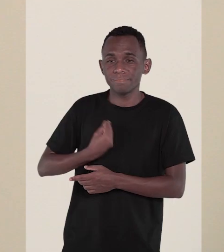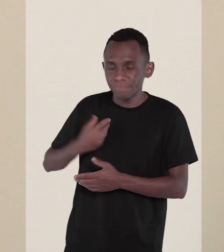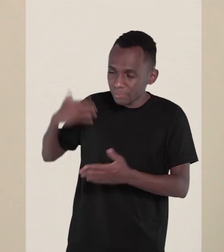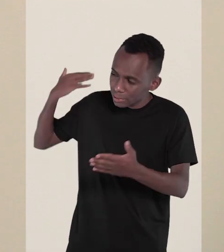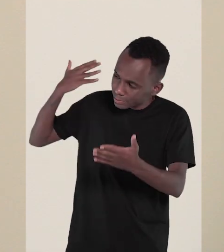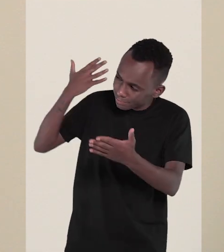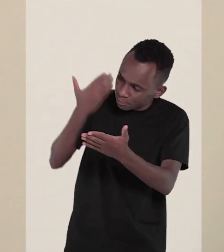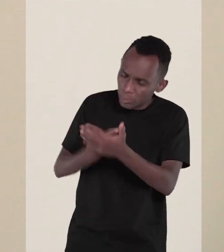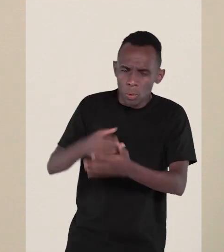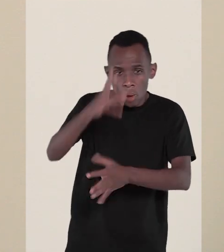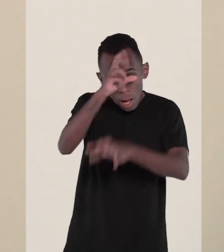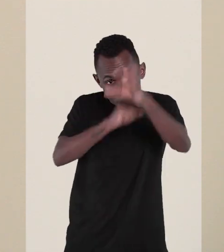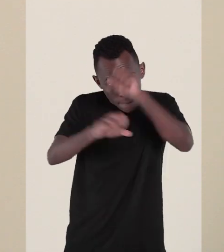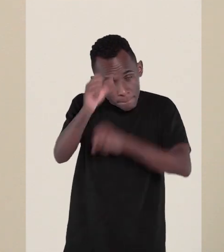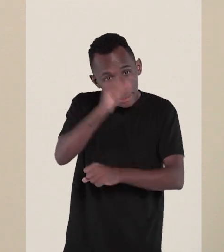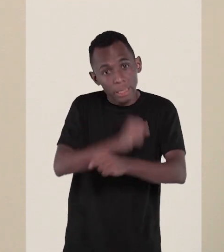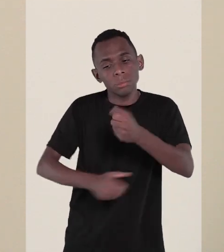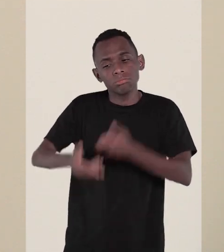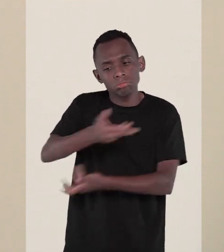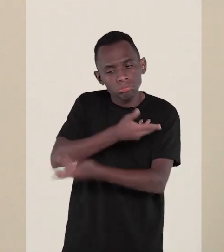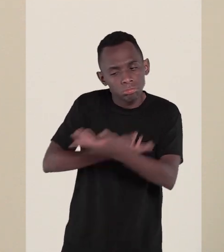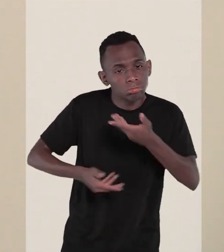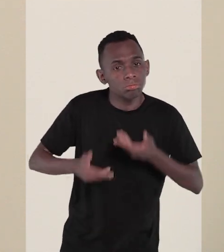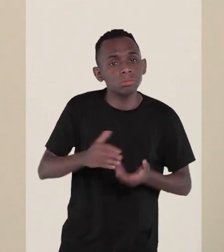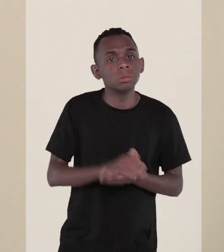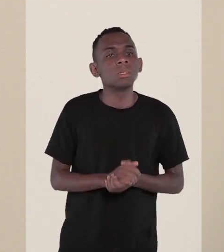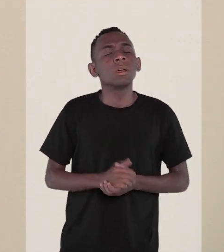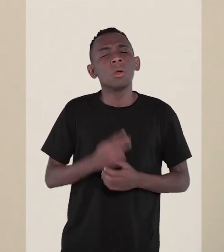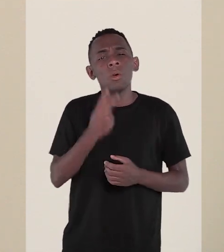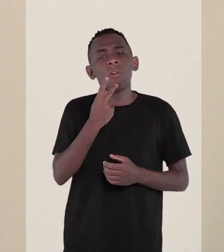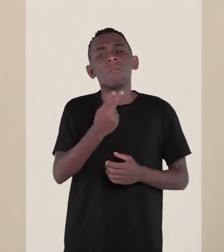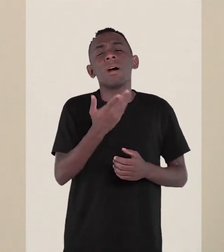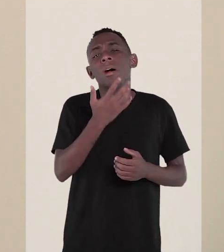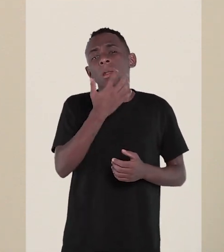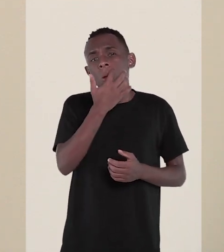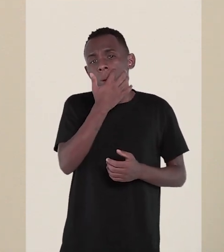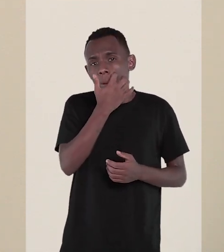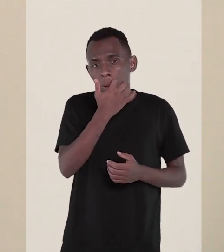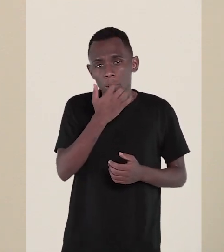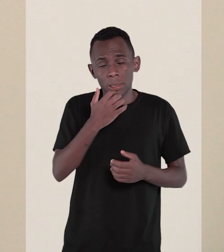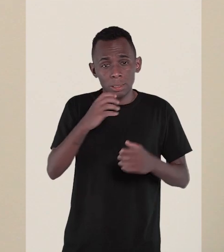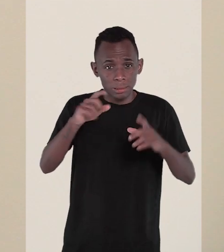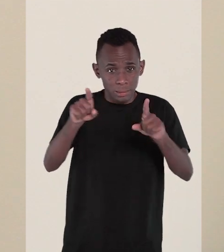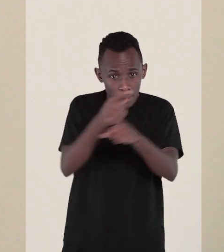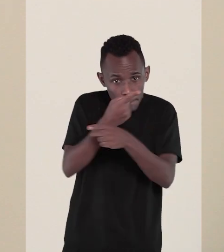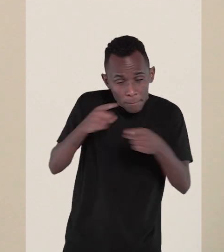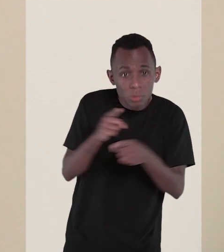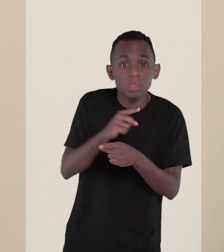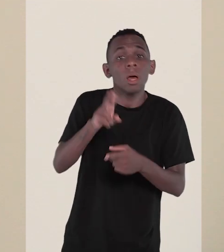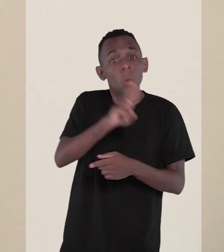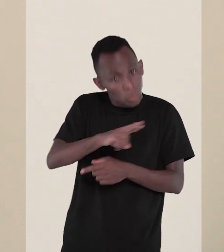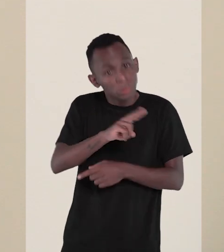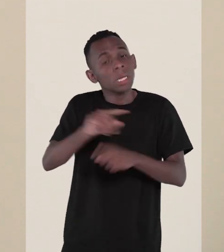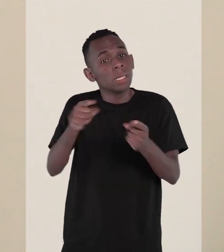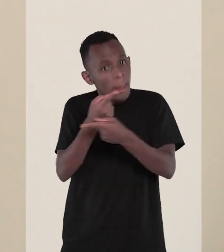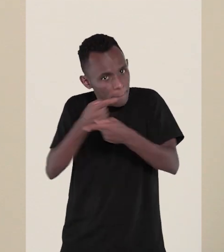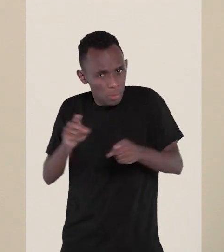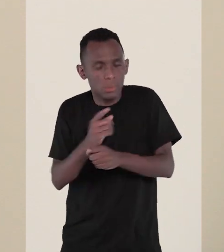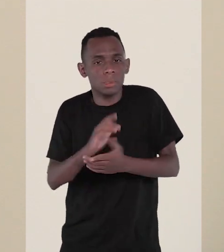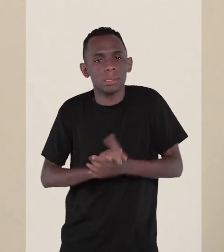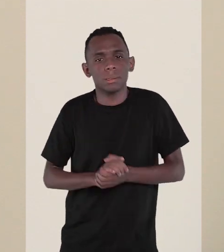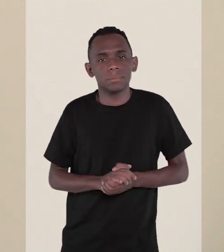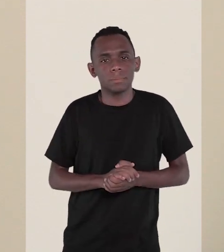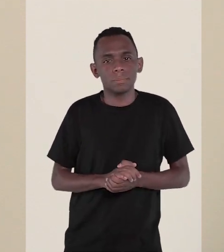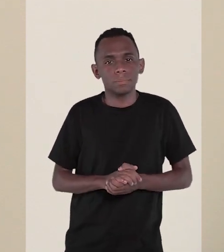vida toda. Eu aprendo a beça com eles. Eu acho que está tudo. Eu acho que eu falo das músicas nas músicas. Sim. Não sei se eu vou